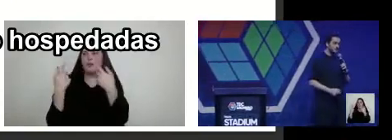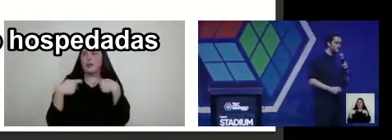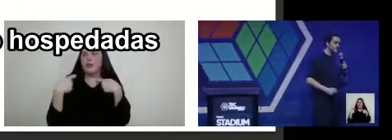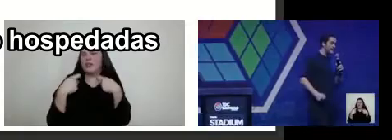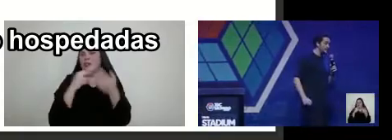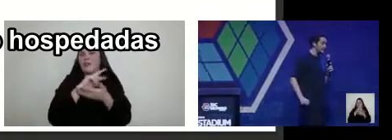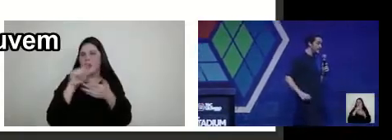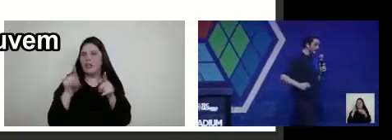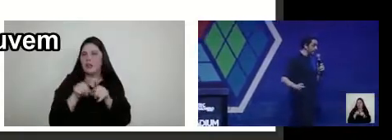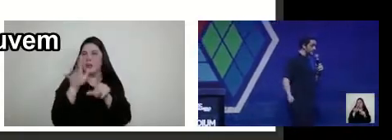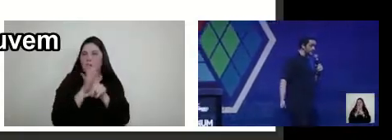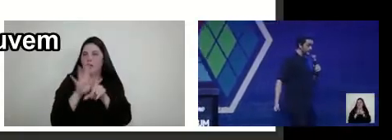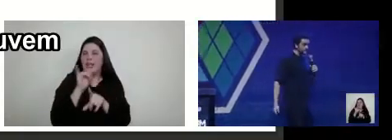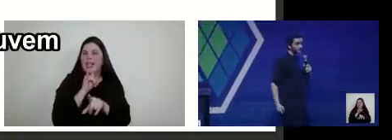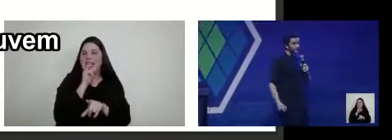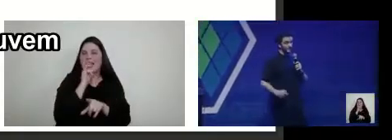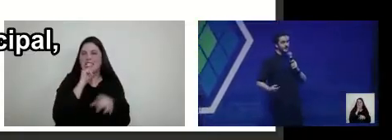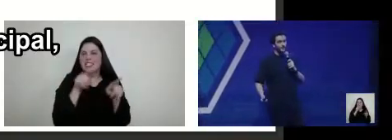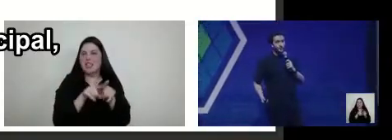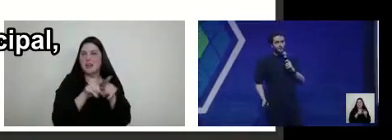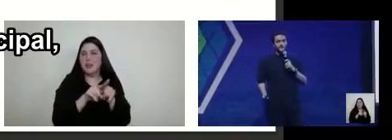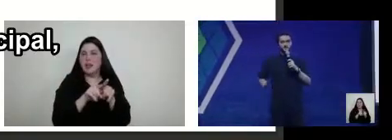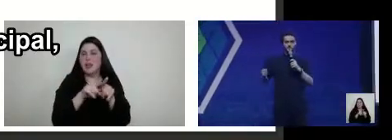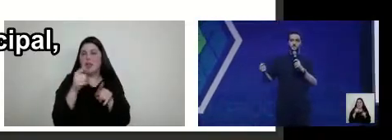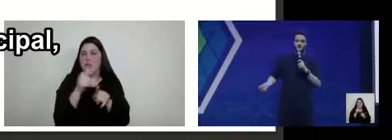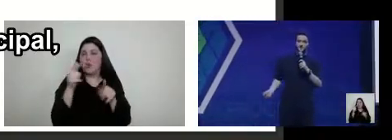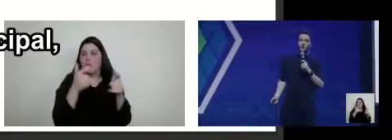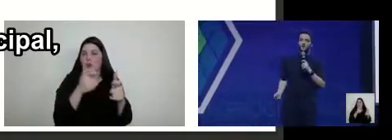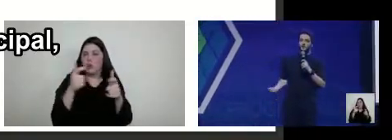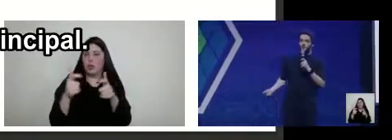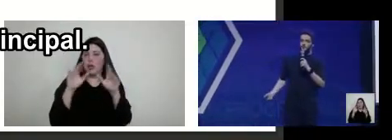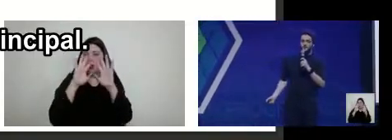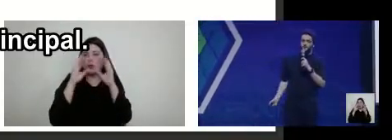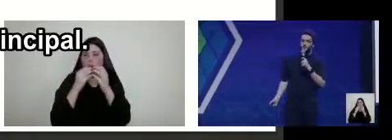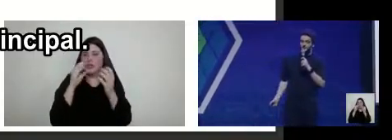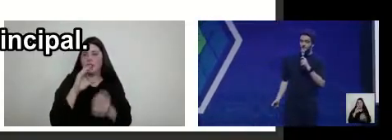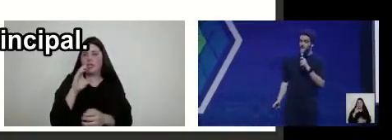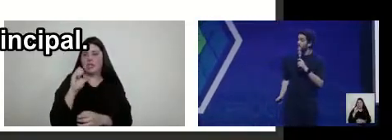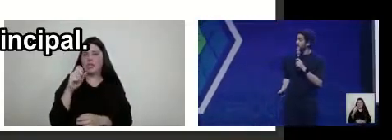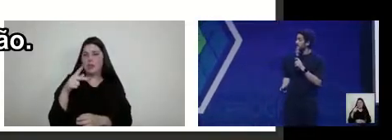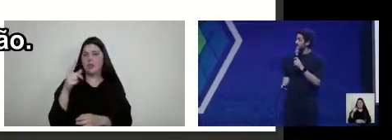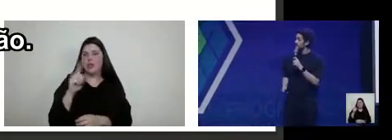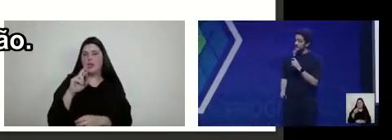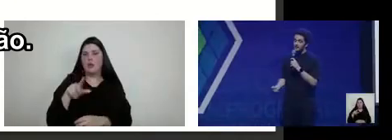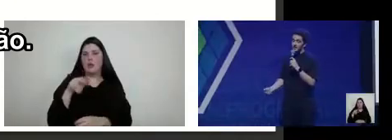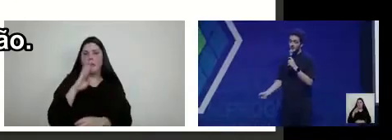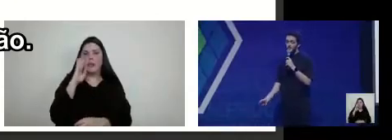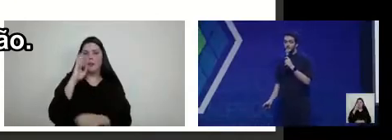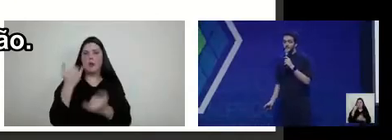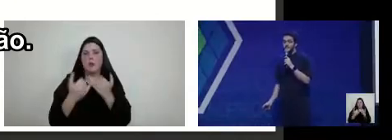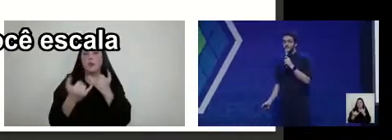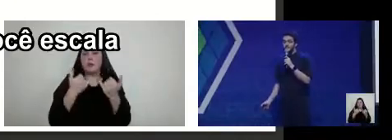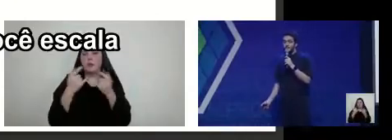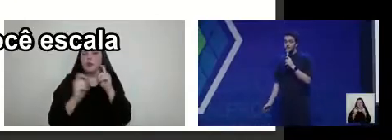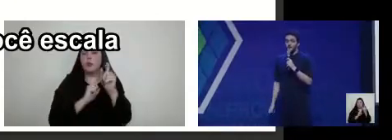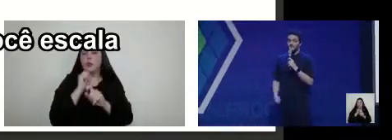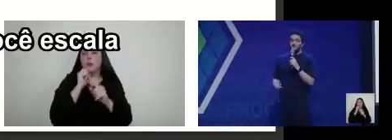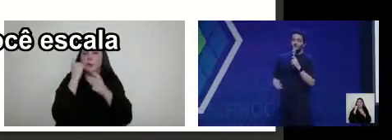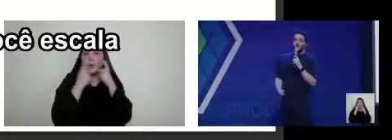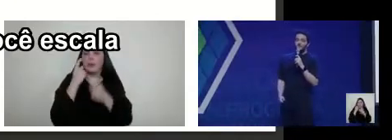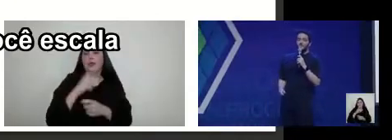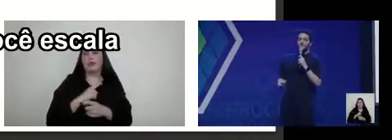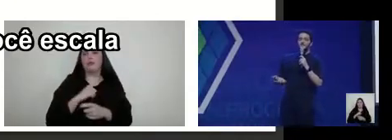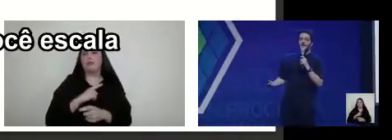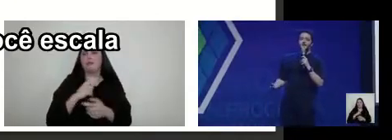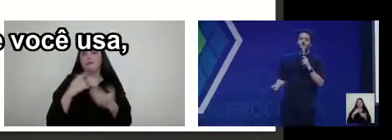plataformas que são hospedadas em outros ambientes de nuvem que não o nosso CSP principal, que não o nosso provedor principal, e isso é uma preocupação. Porque da